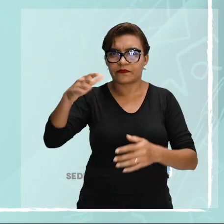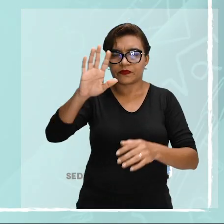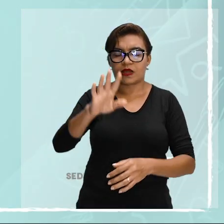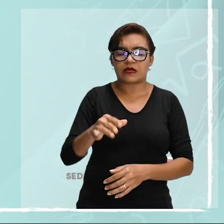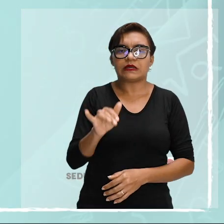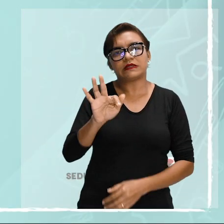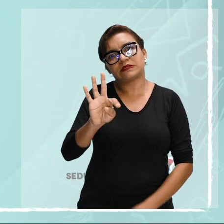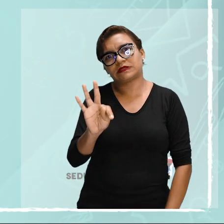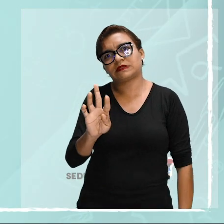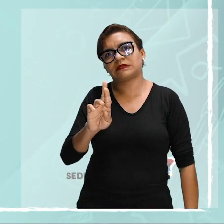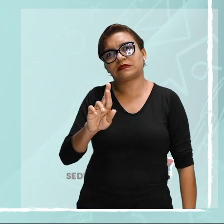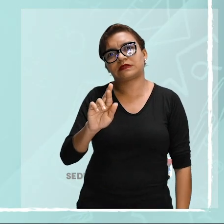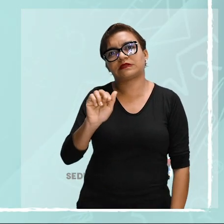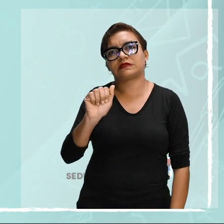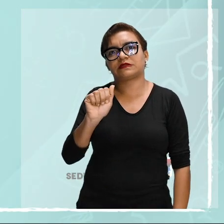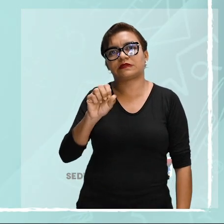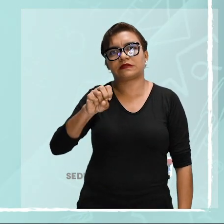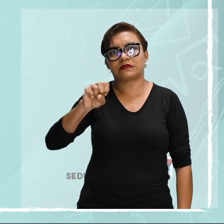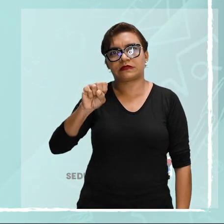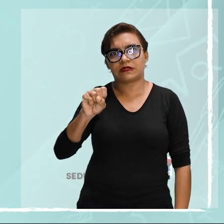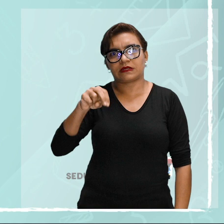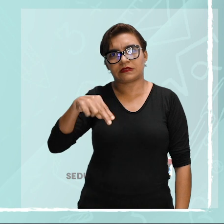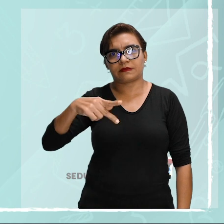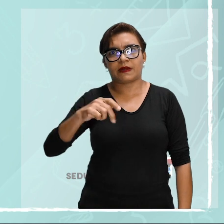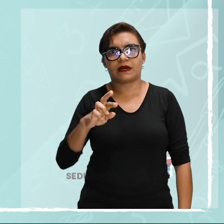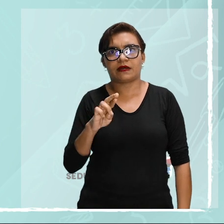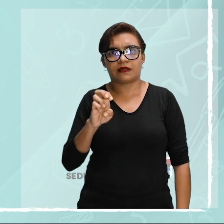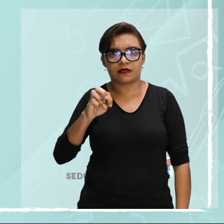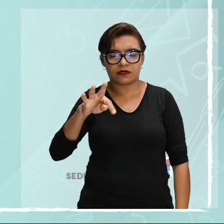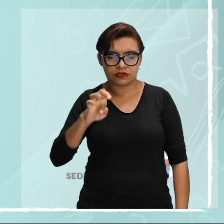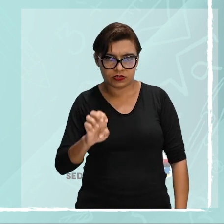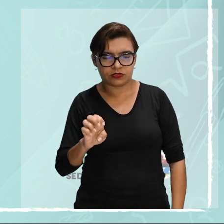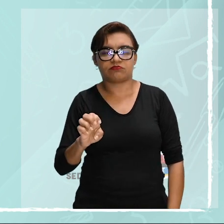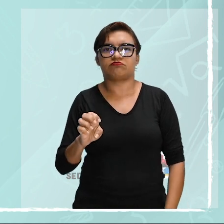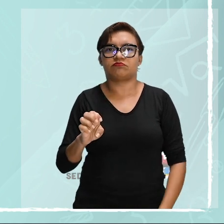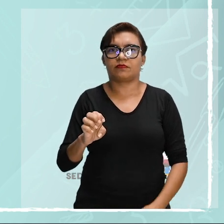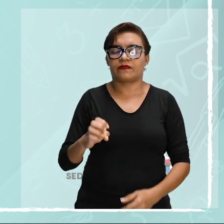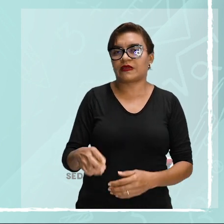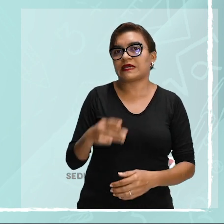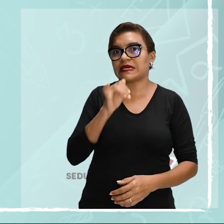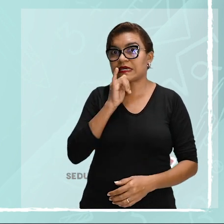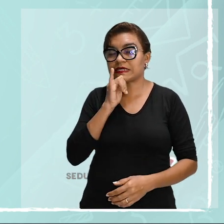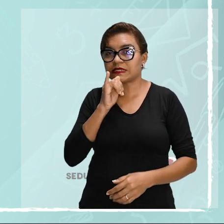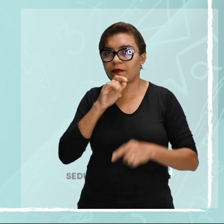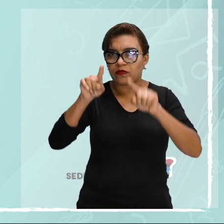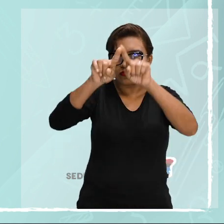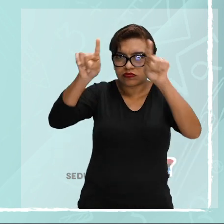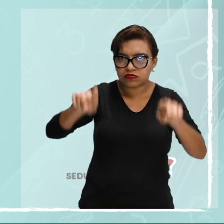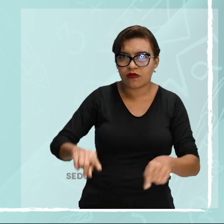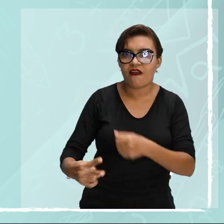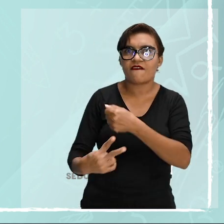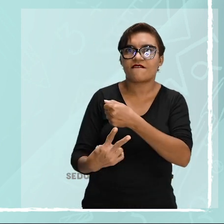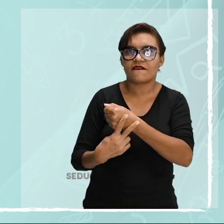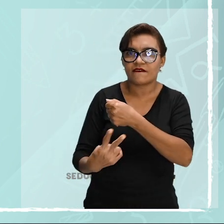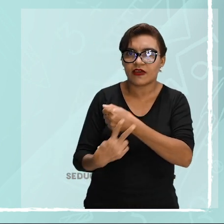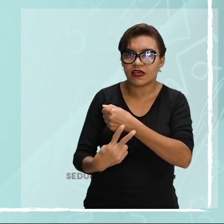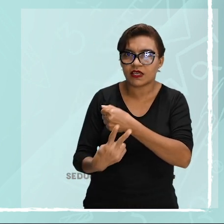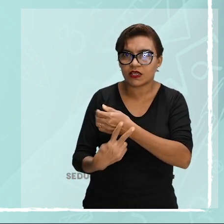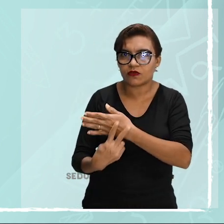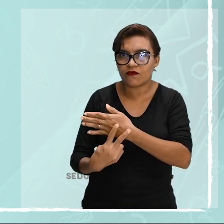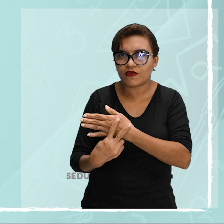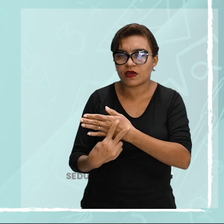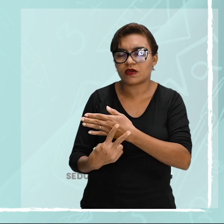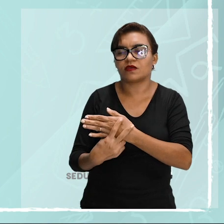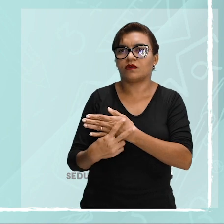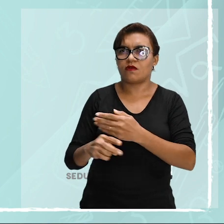Um exemplo é uma janela de vidro, a gente consegue ver, né, isso se a janela estiver limpa, o vidro estiver bem limpo, né, bem transparente, a gente consegue ver